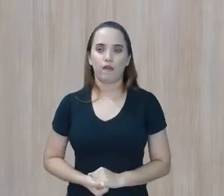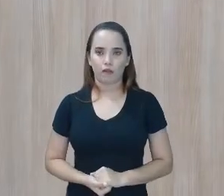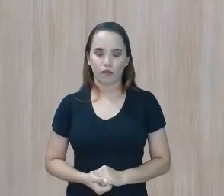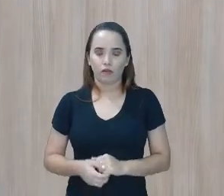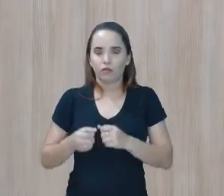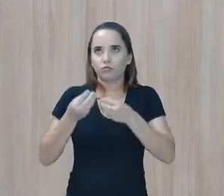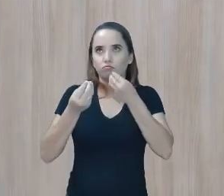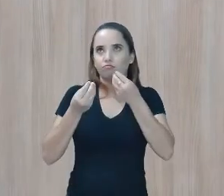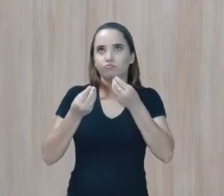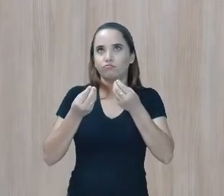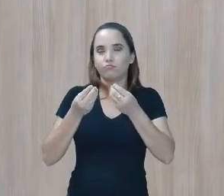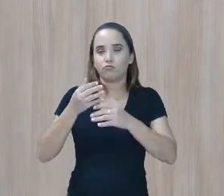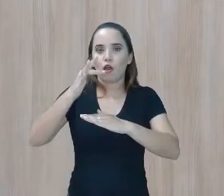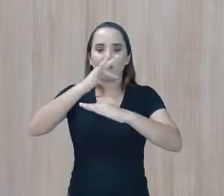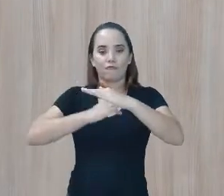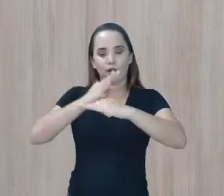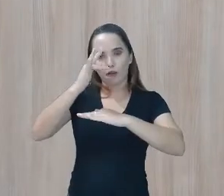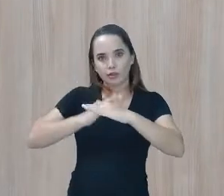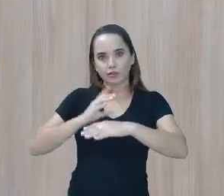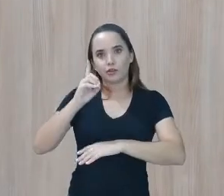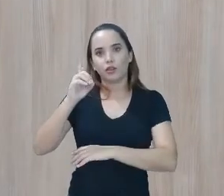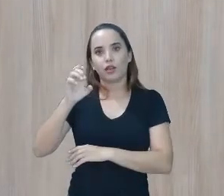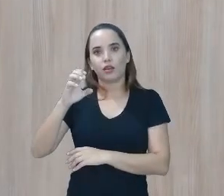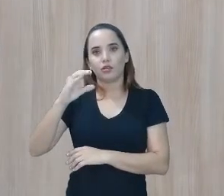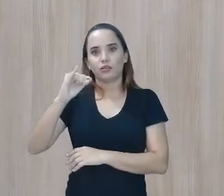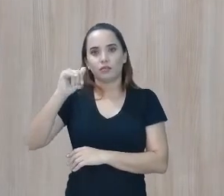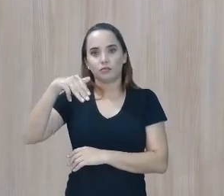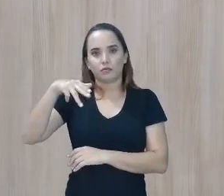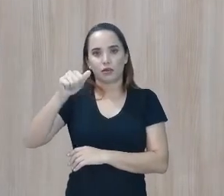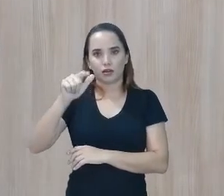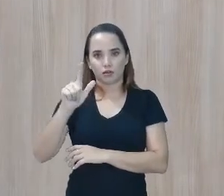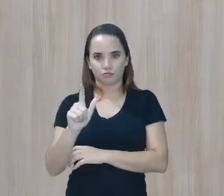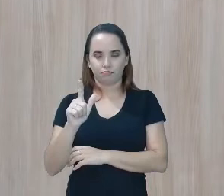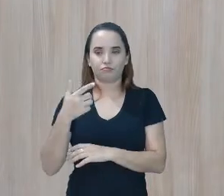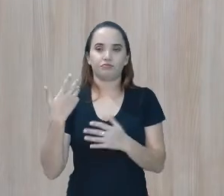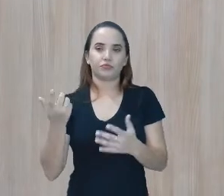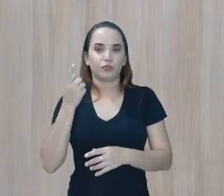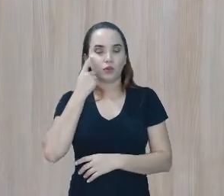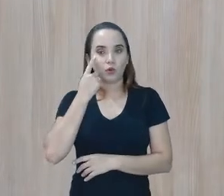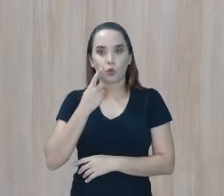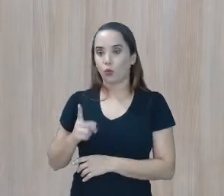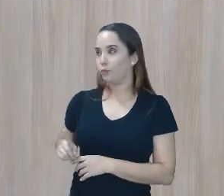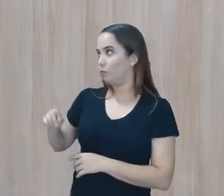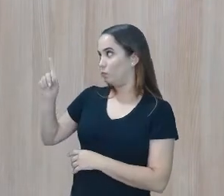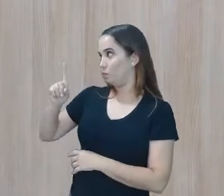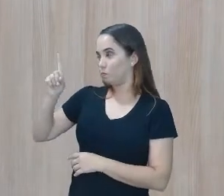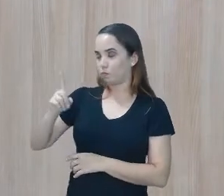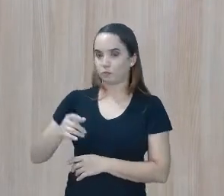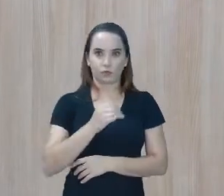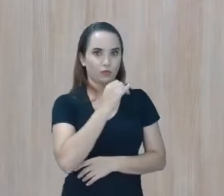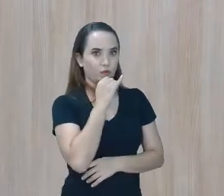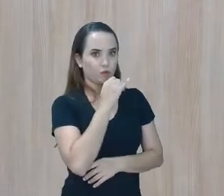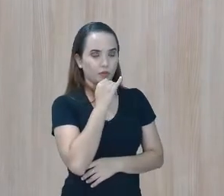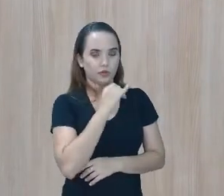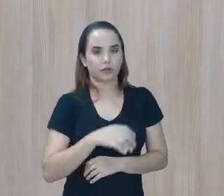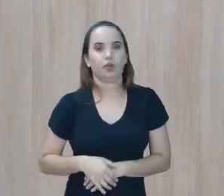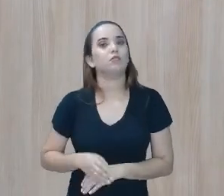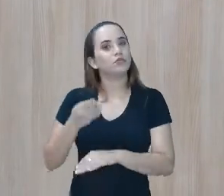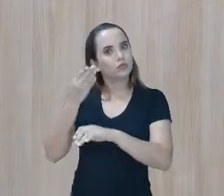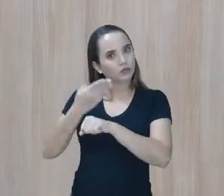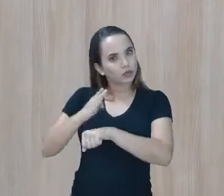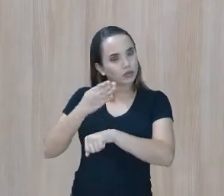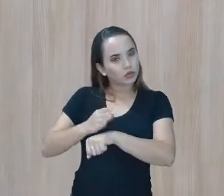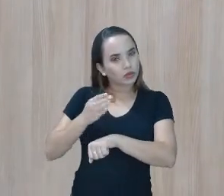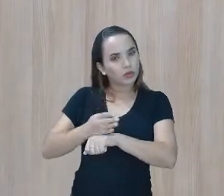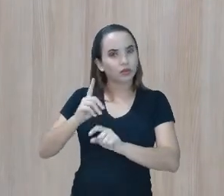acabou de descrever como uma fração decimal, tá certo? Então, veja aqui, por exemplo, vamos treinar com esse número e logo em